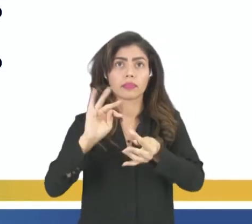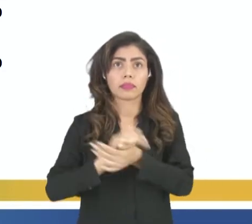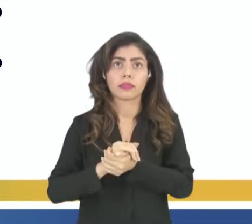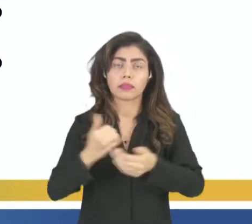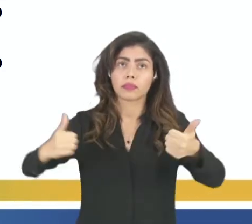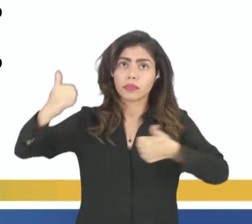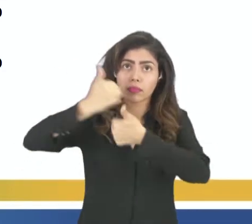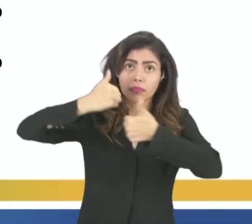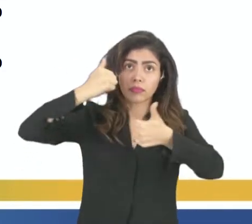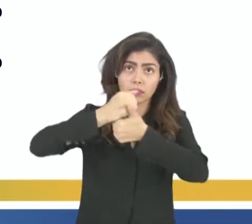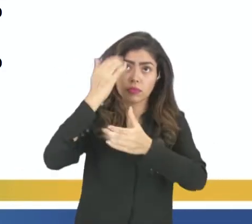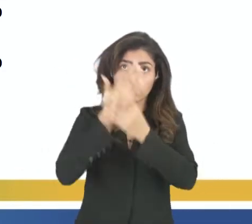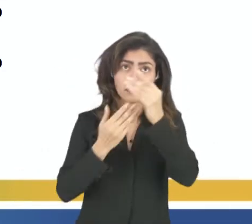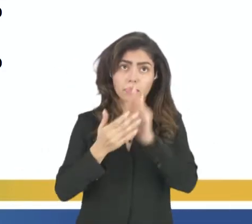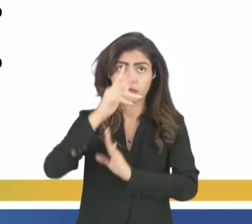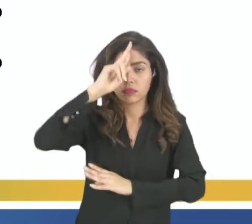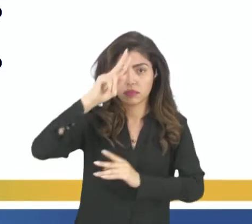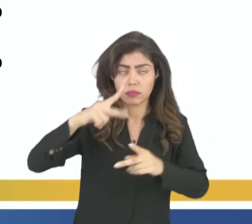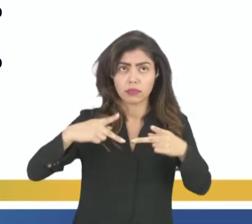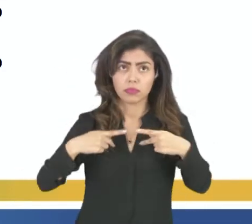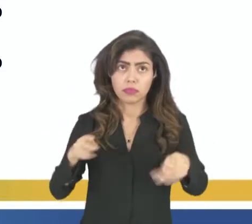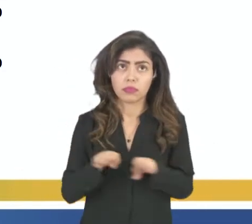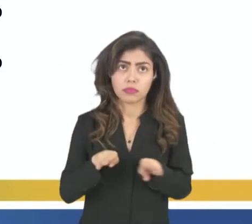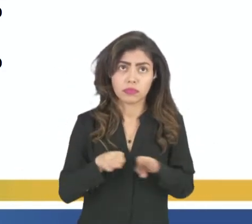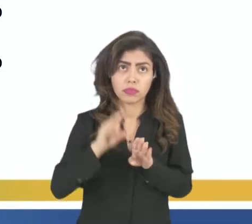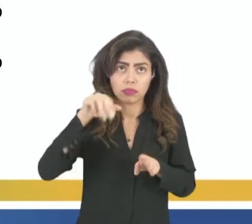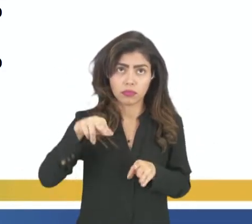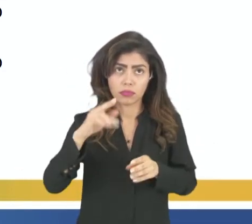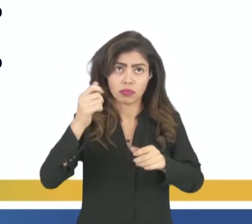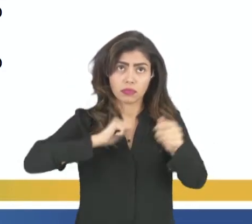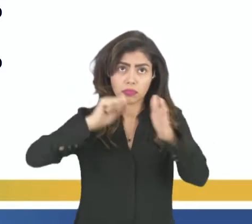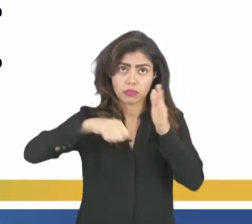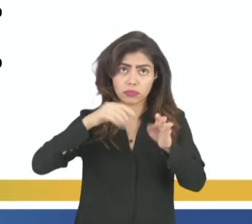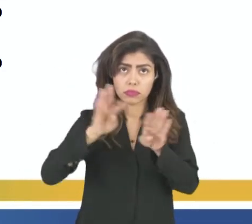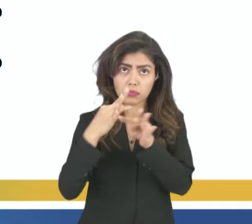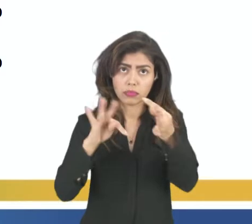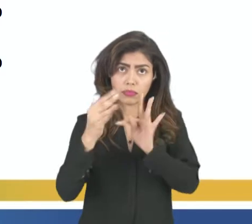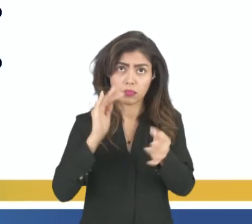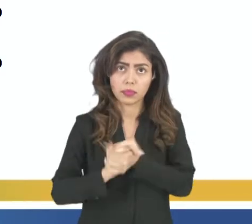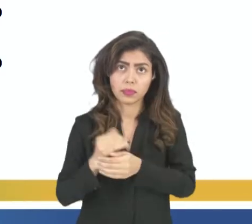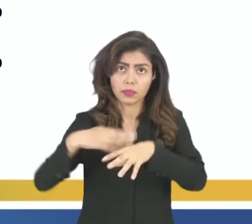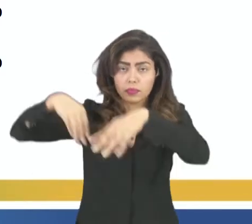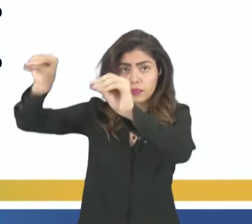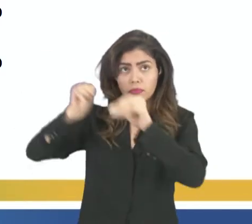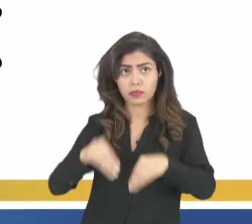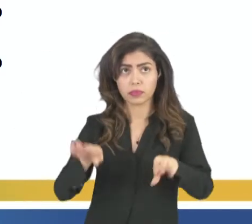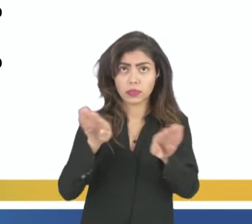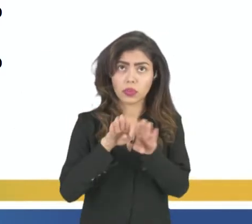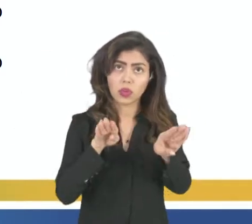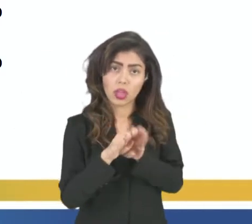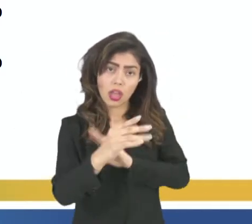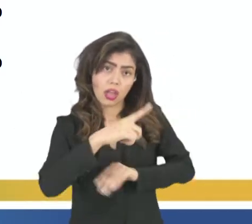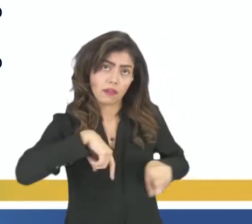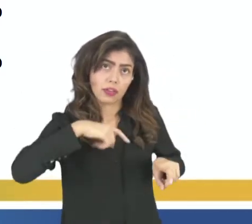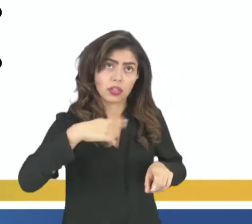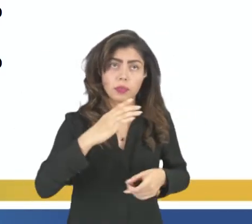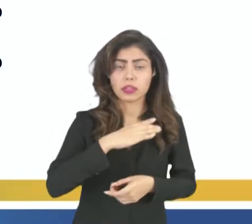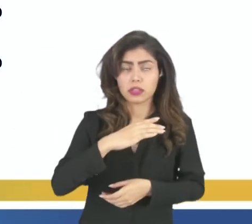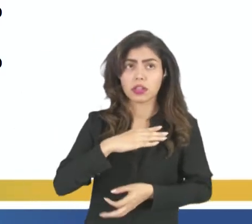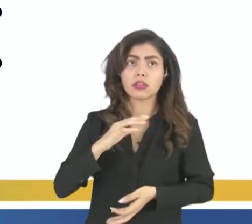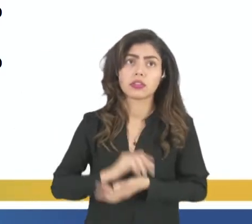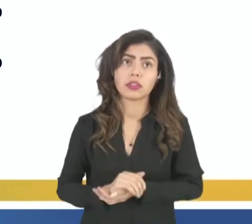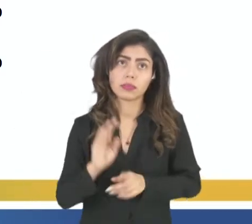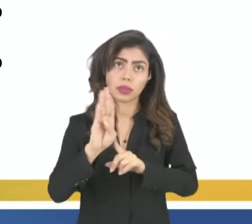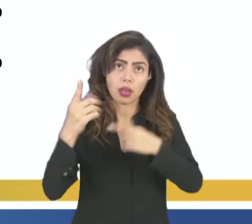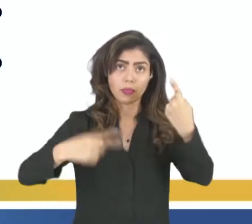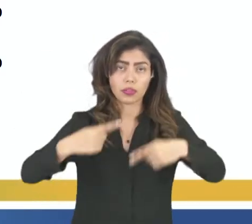que substituiu a mão de obra humana por máquinas, forçando a migração do trabalhador do campo para as cidades. B. A